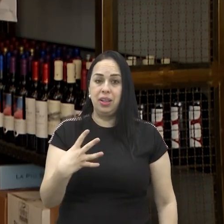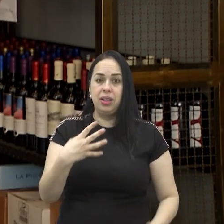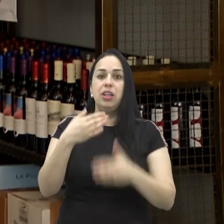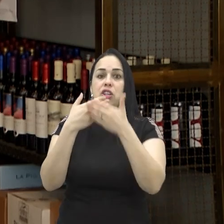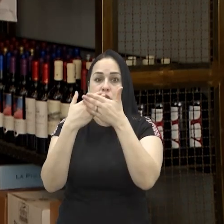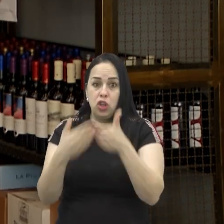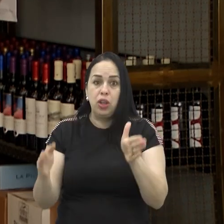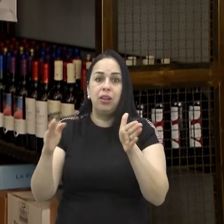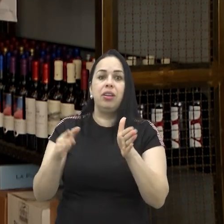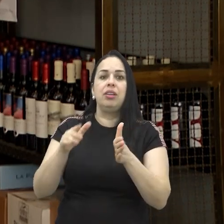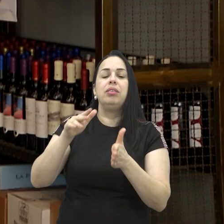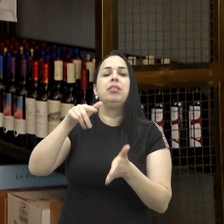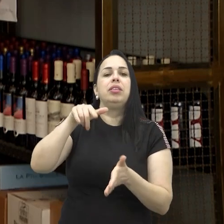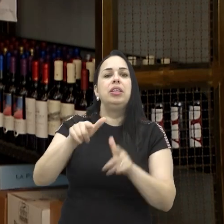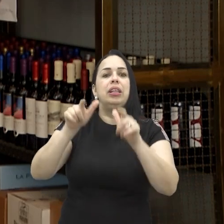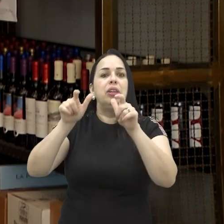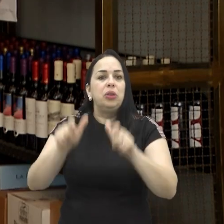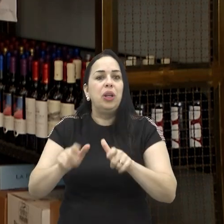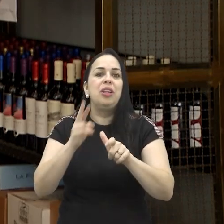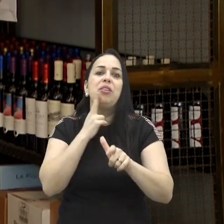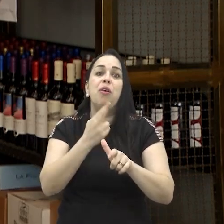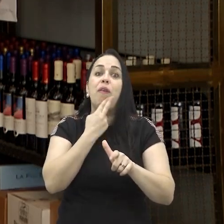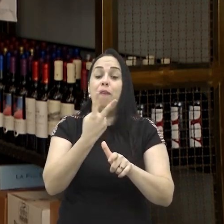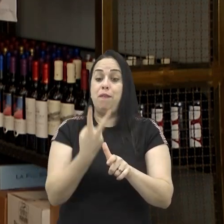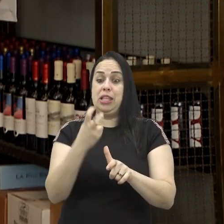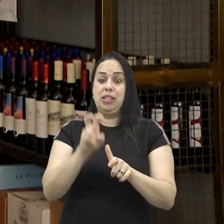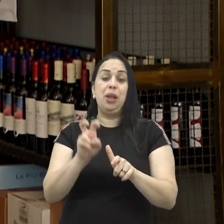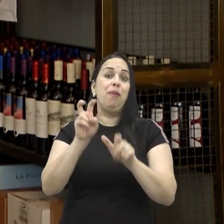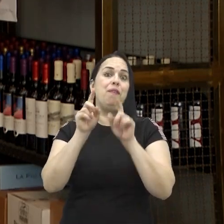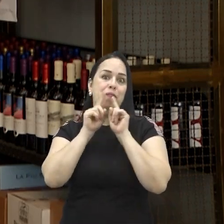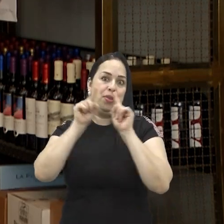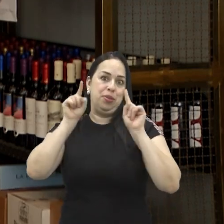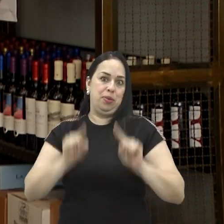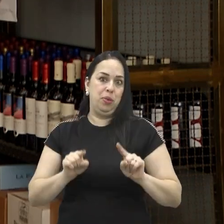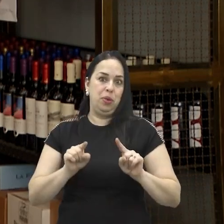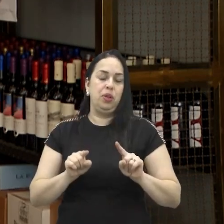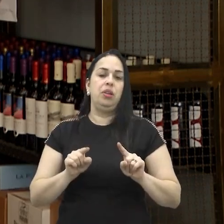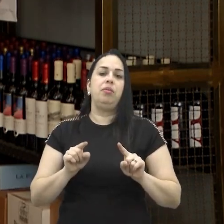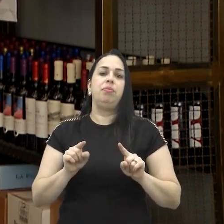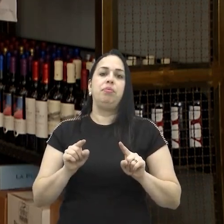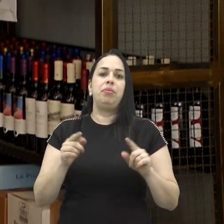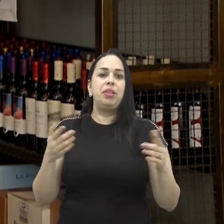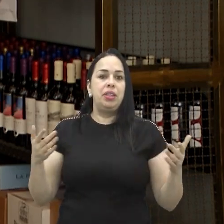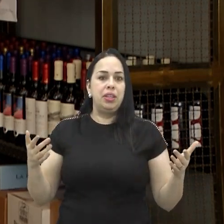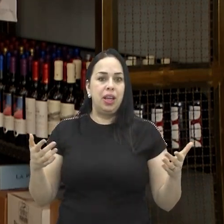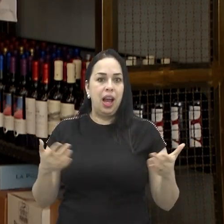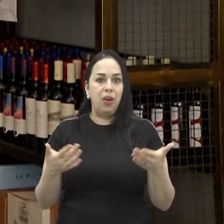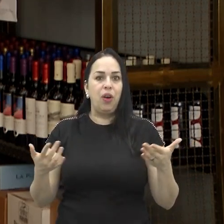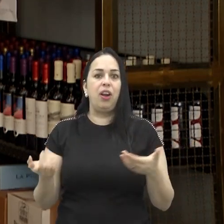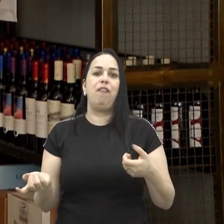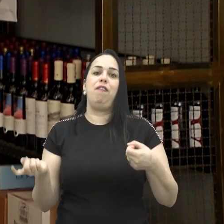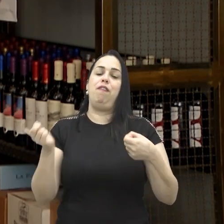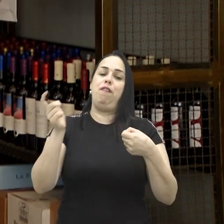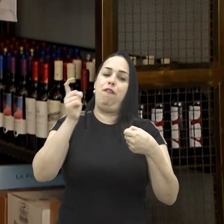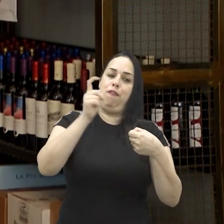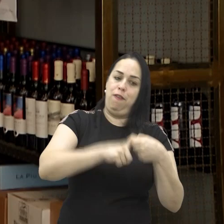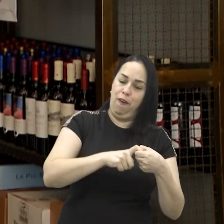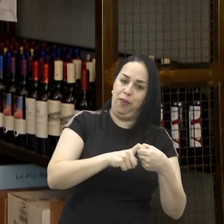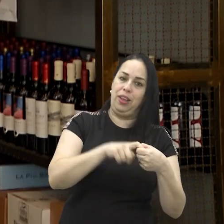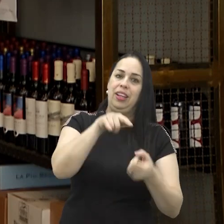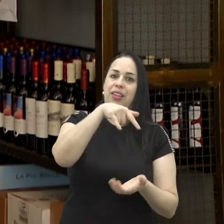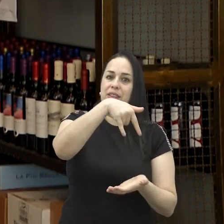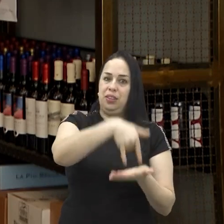segunda unidade na Avenida Anchieta, já com 25 funcionários. Então, volto para o Jardim